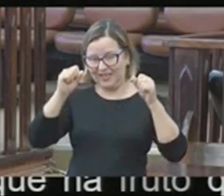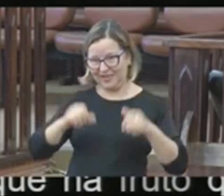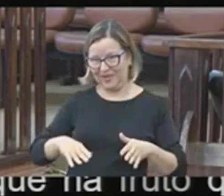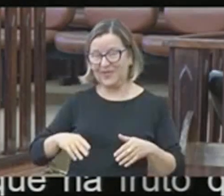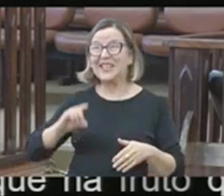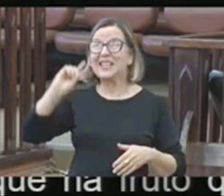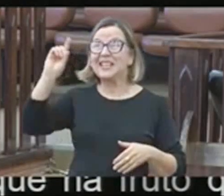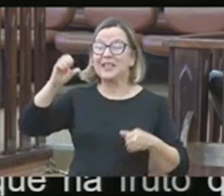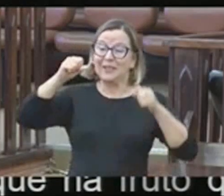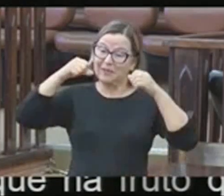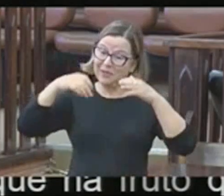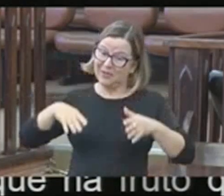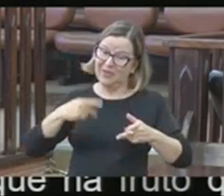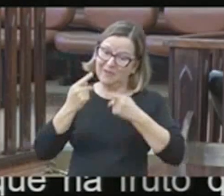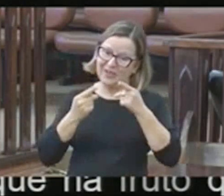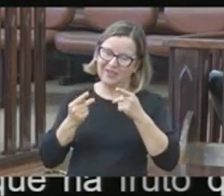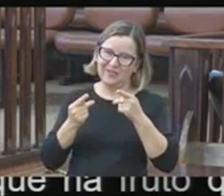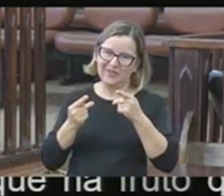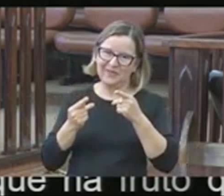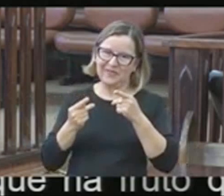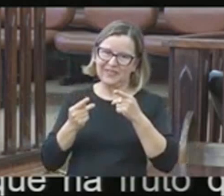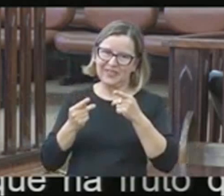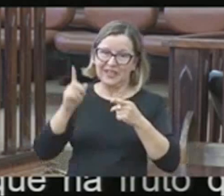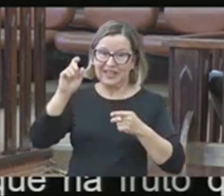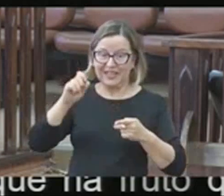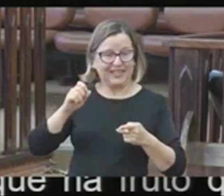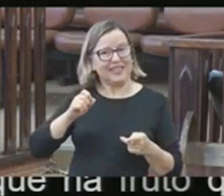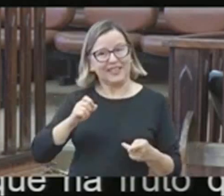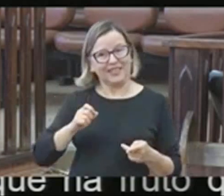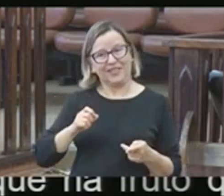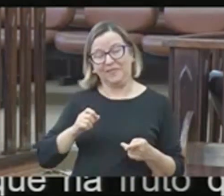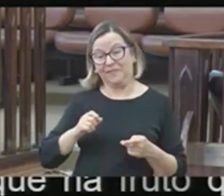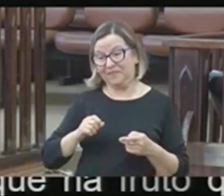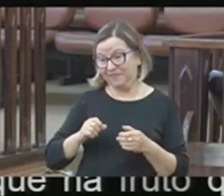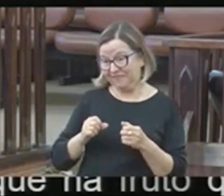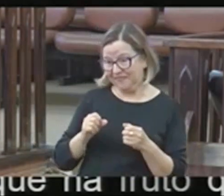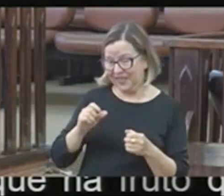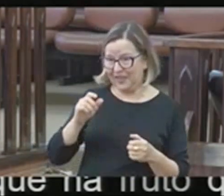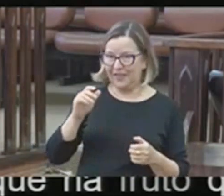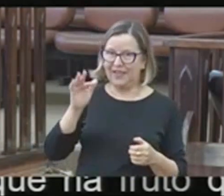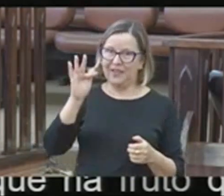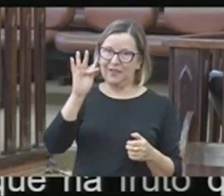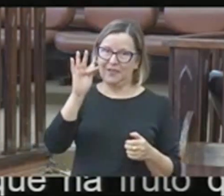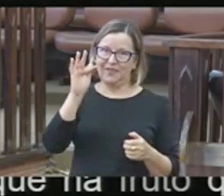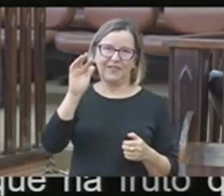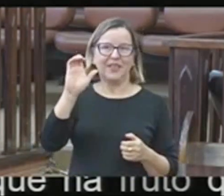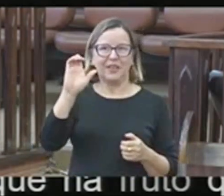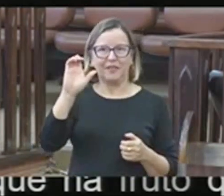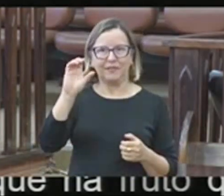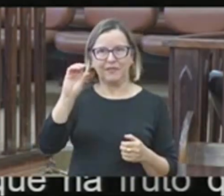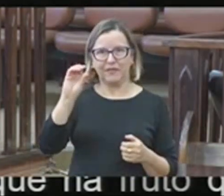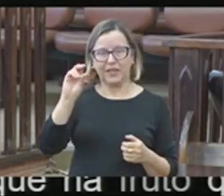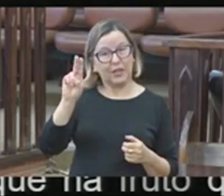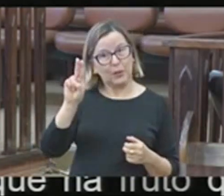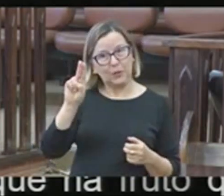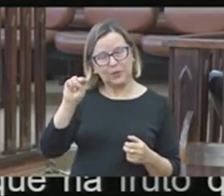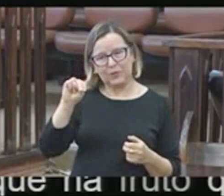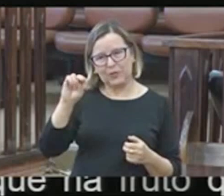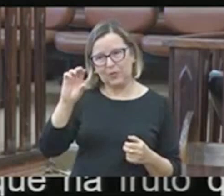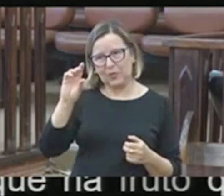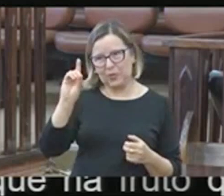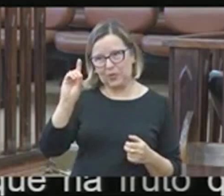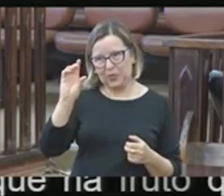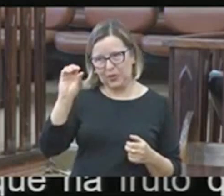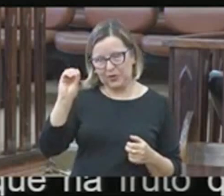abençoou e lhes disse: sede fecundos, multiplicai-vos, enchei a terra e